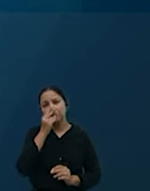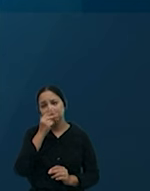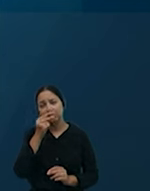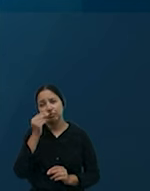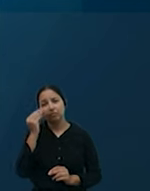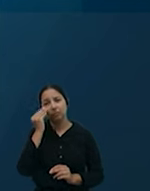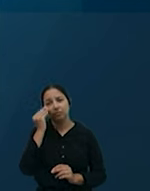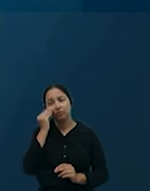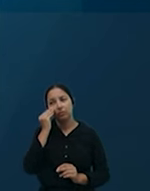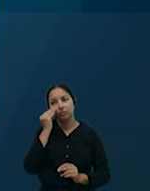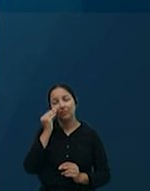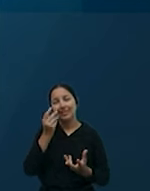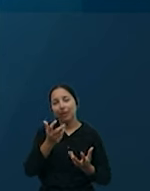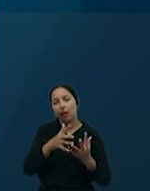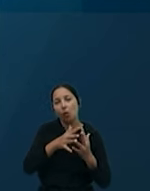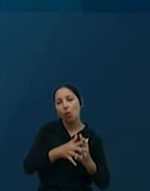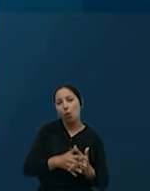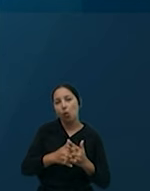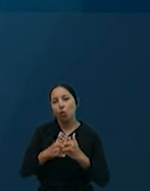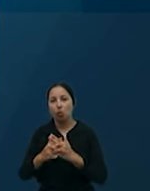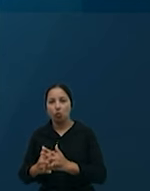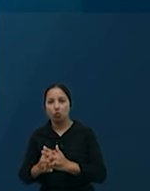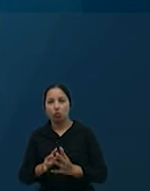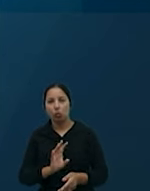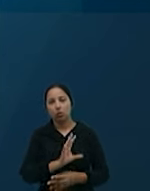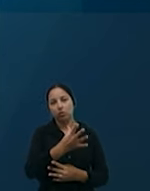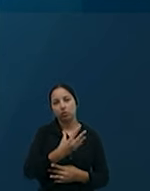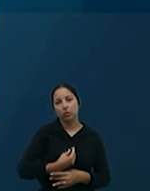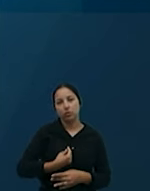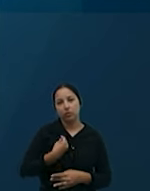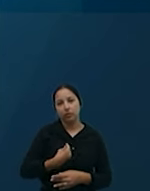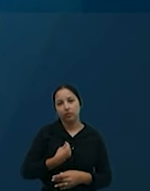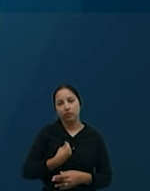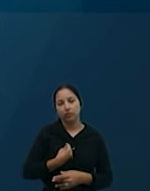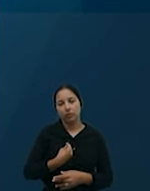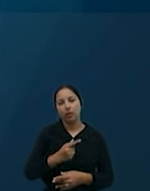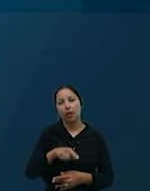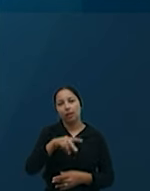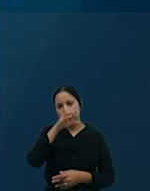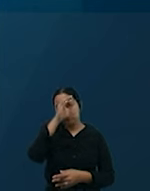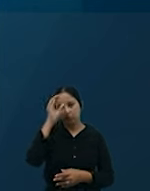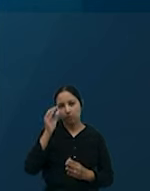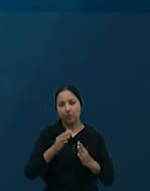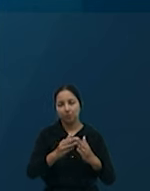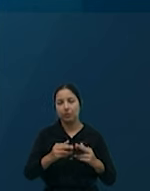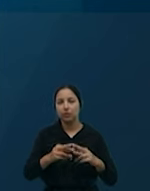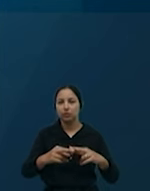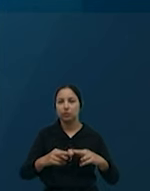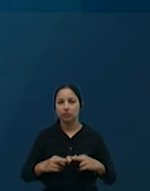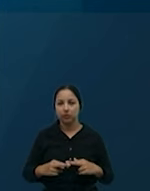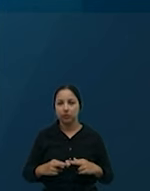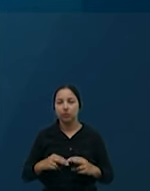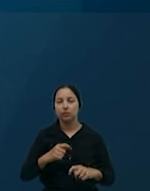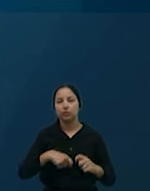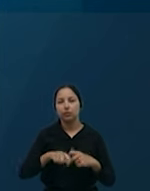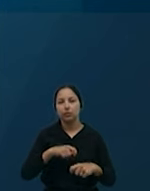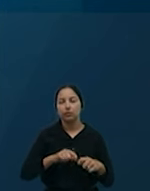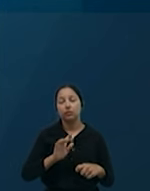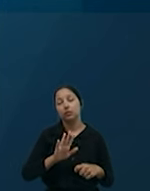o fato da vida, que o cidadão dá a entrada ao requerimento administrativo, e depois